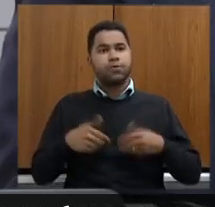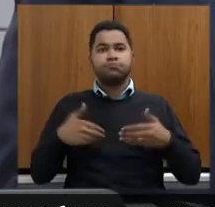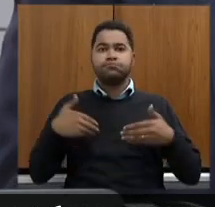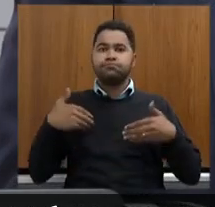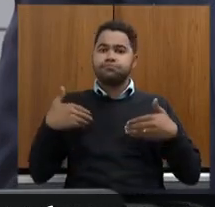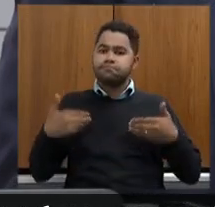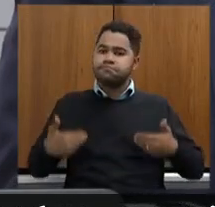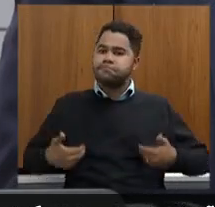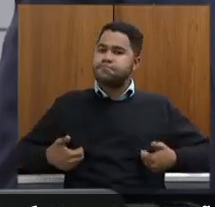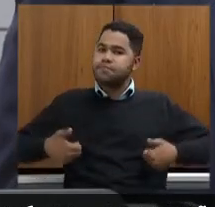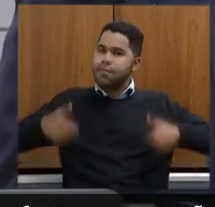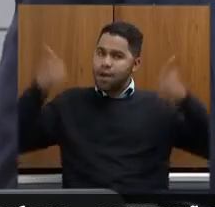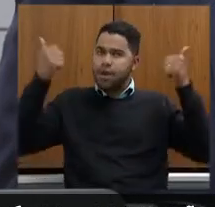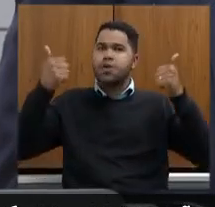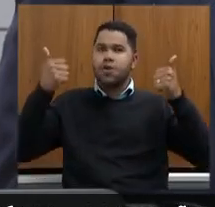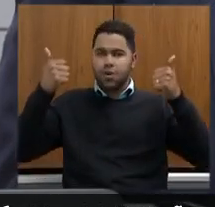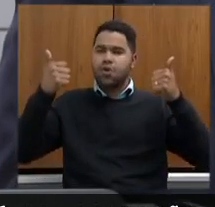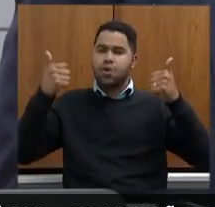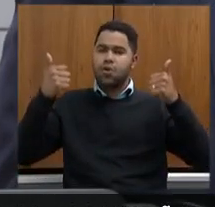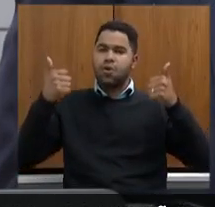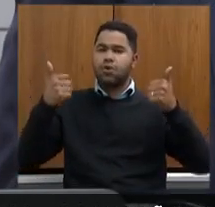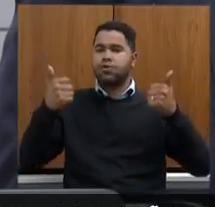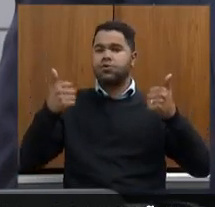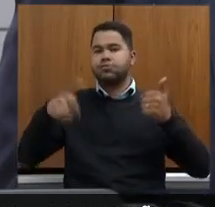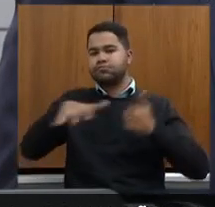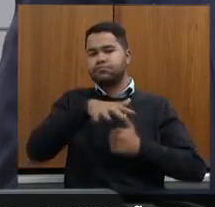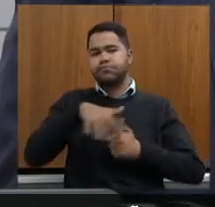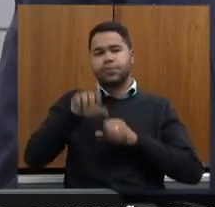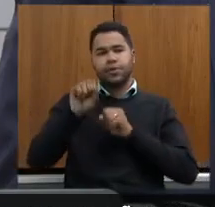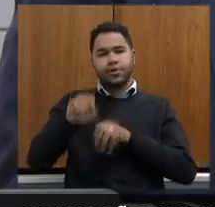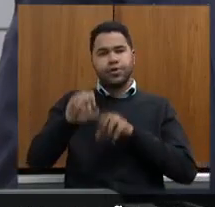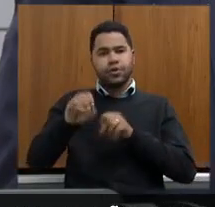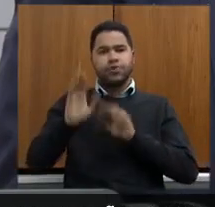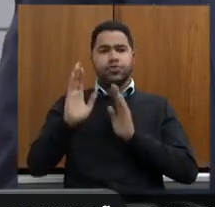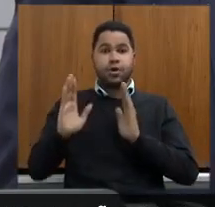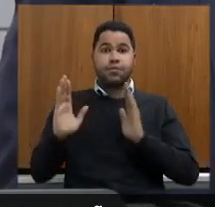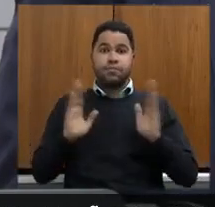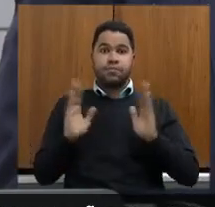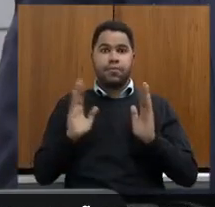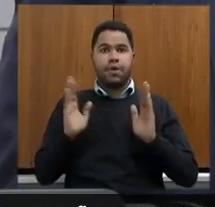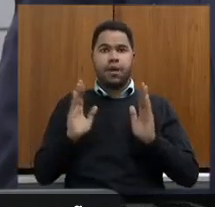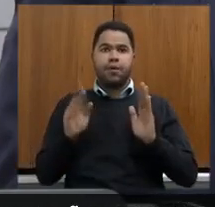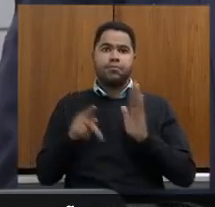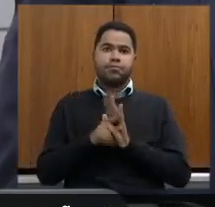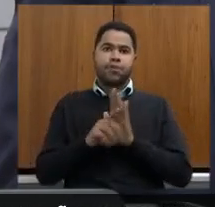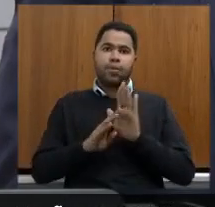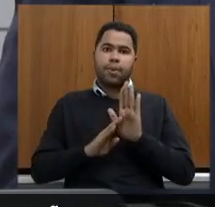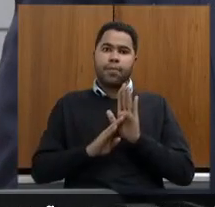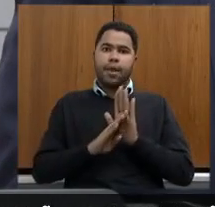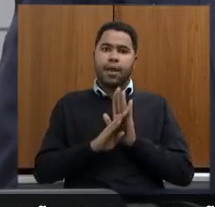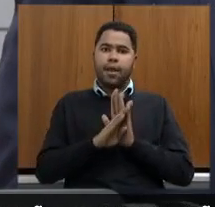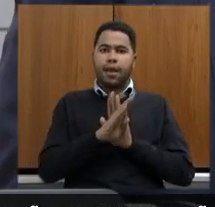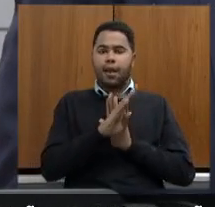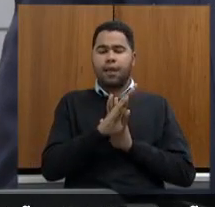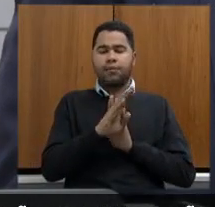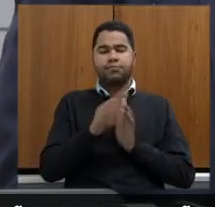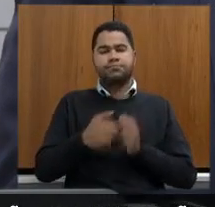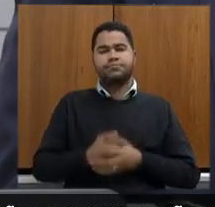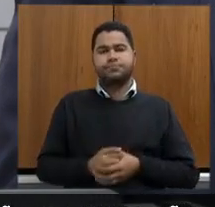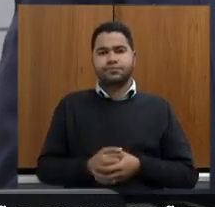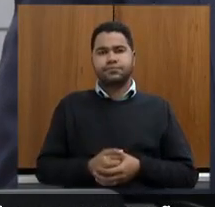cada vez mais melhores resultados na nossa educação que já atingiu aí nesse período maior Ideb do ensino médio da